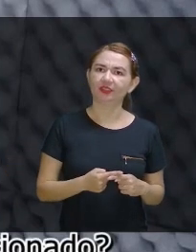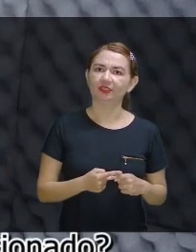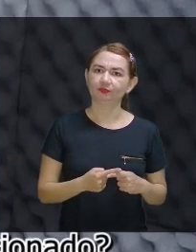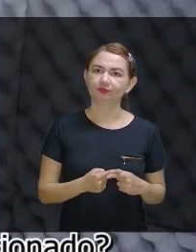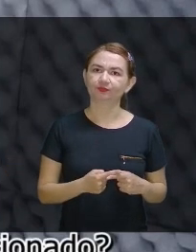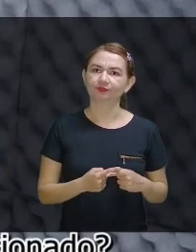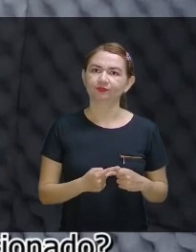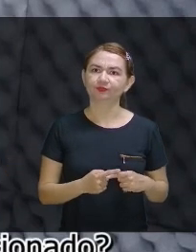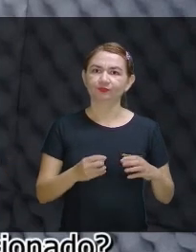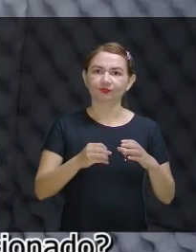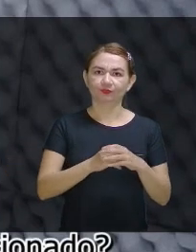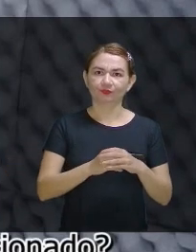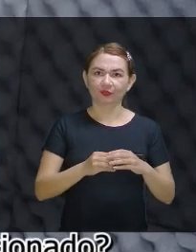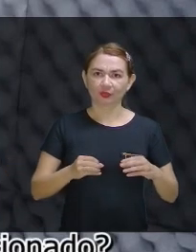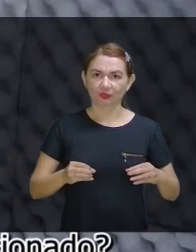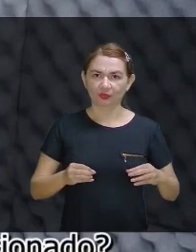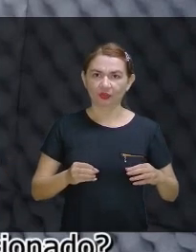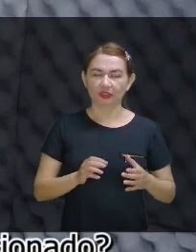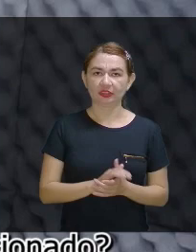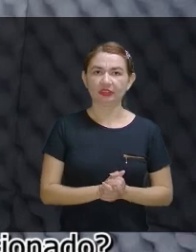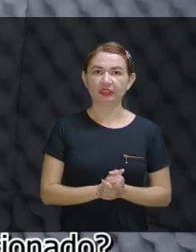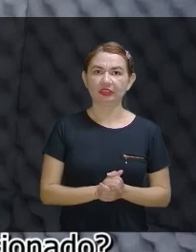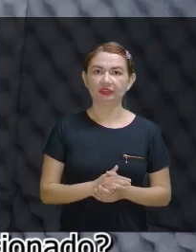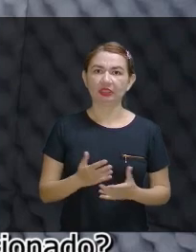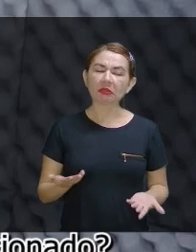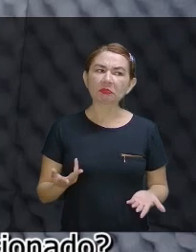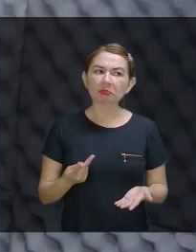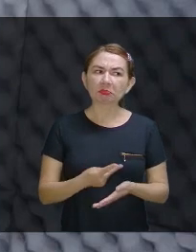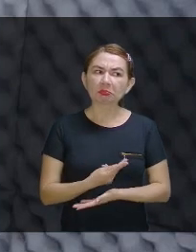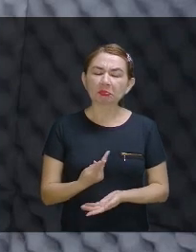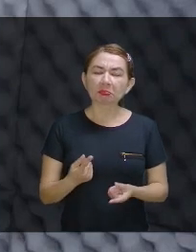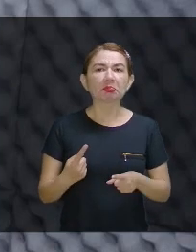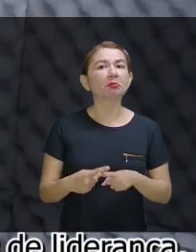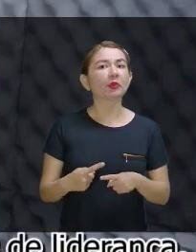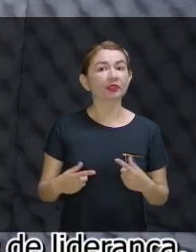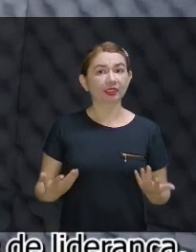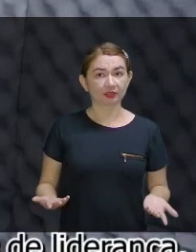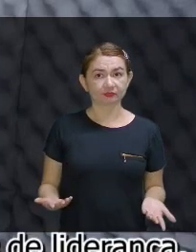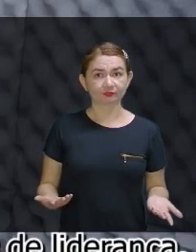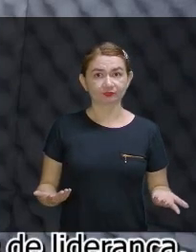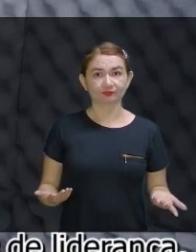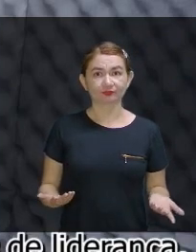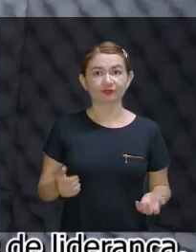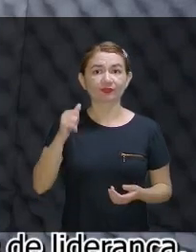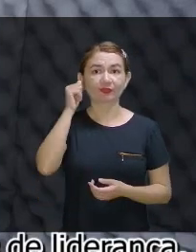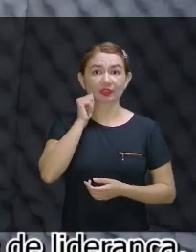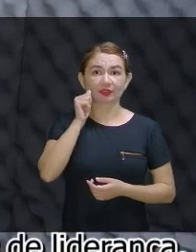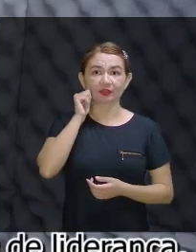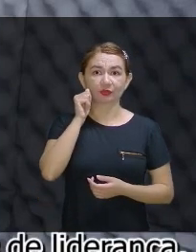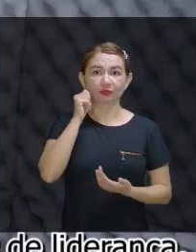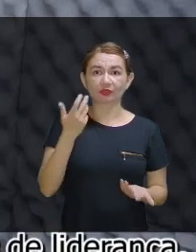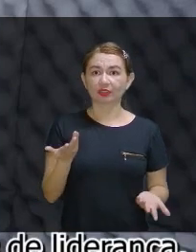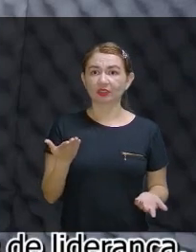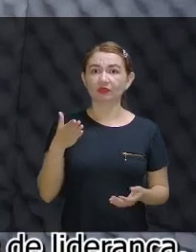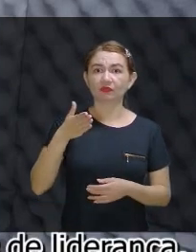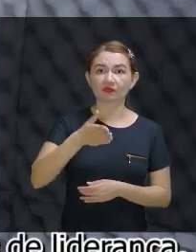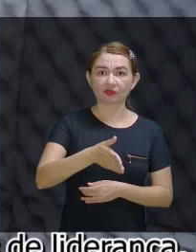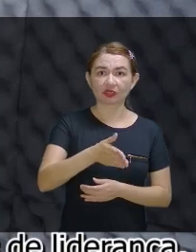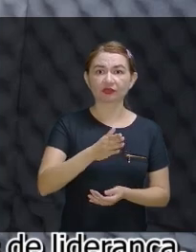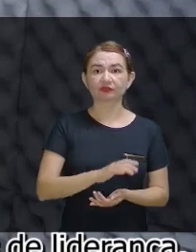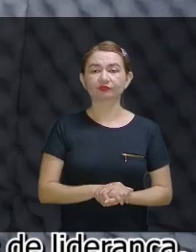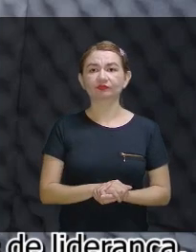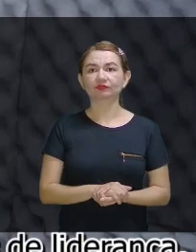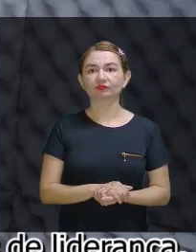da reserva de cotas não tem funcionado? O que tem acontecido? Por que essas mulheres não procuram se